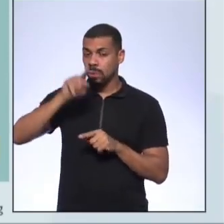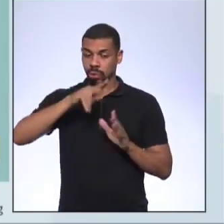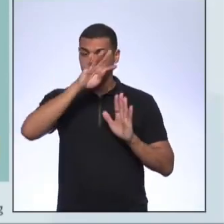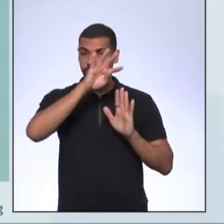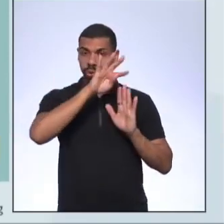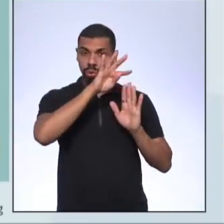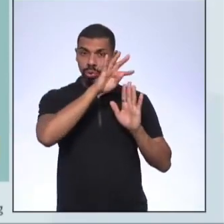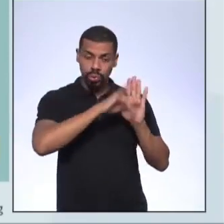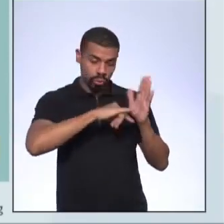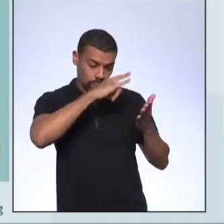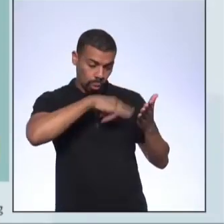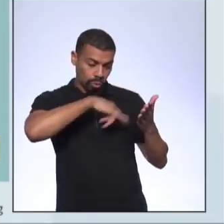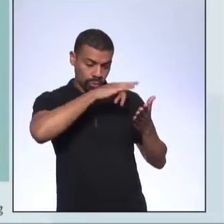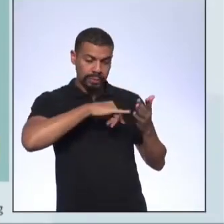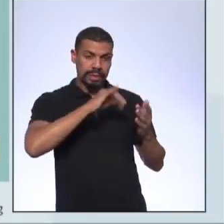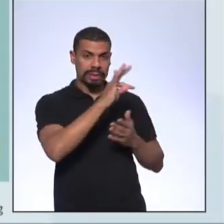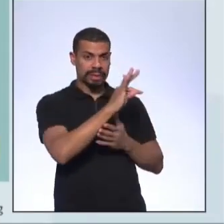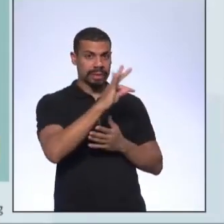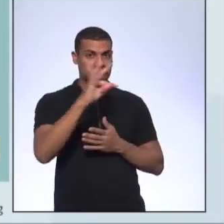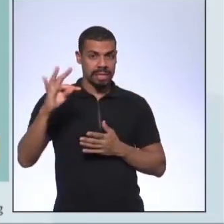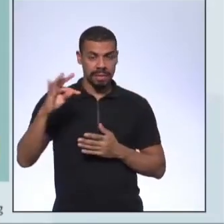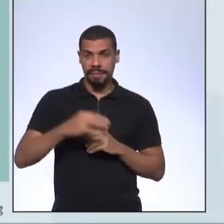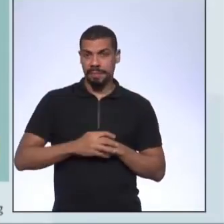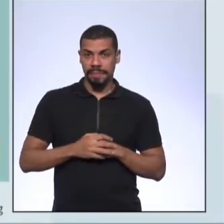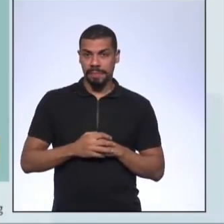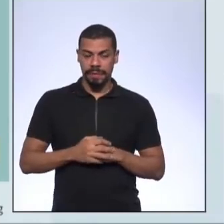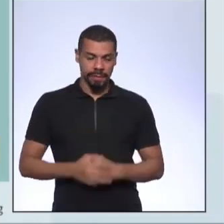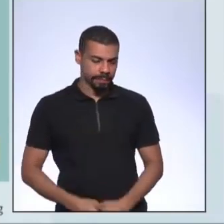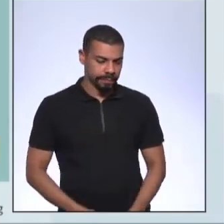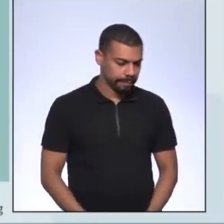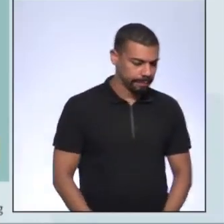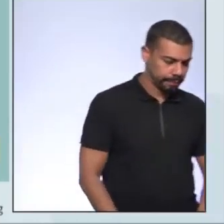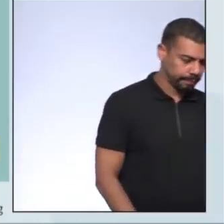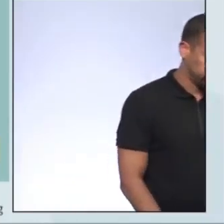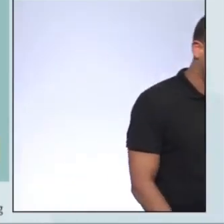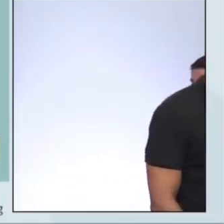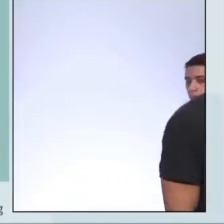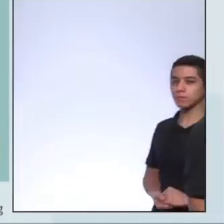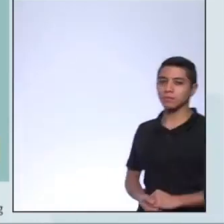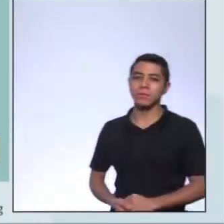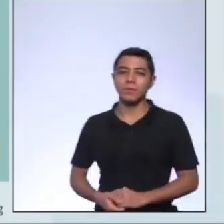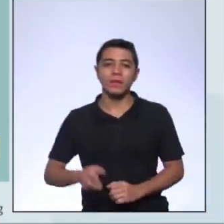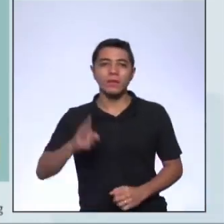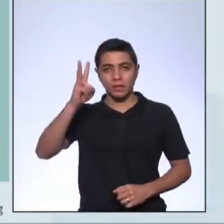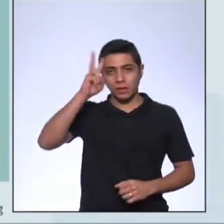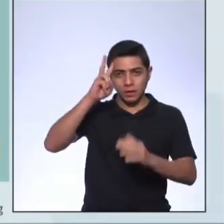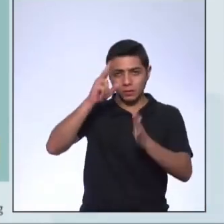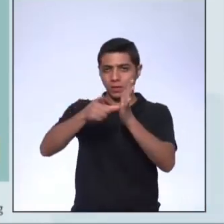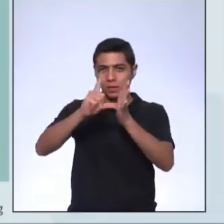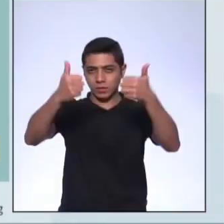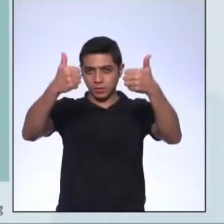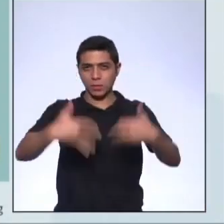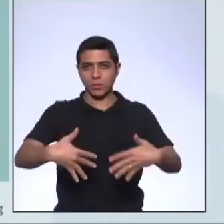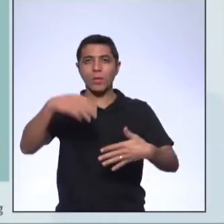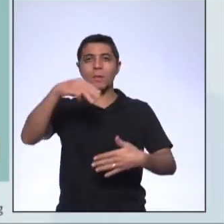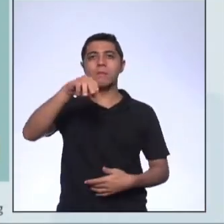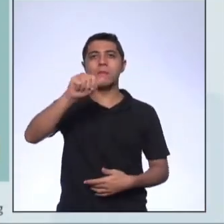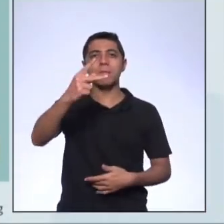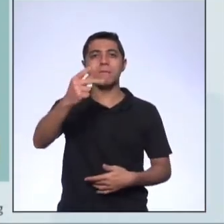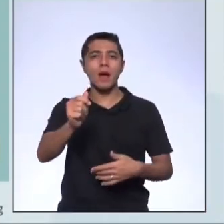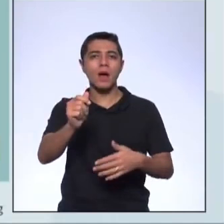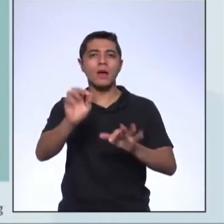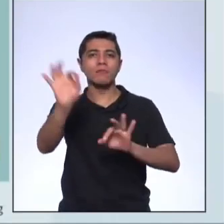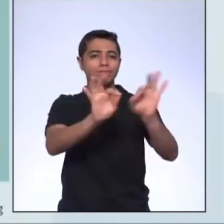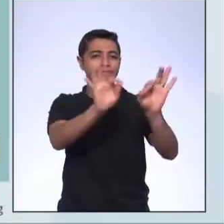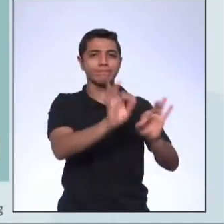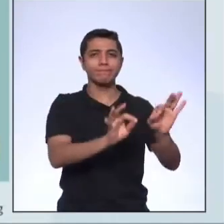como a gente disse anteriormente, a questão cartográfica ainda era muito precária. Então, cada geógrafo falava que era num lugar aí na época,